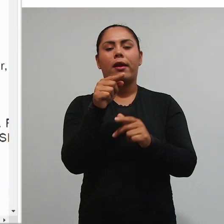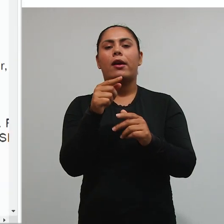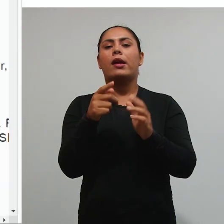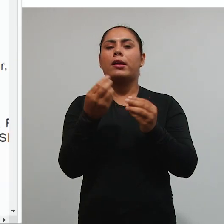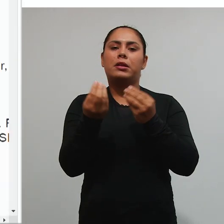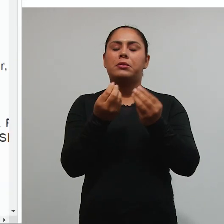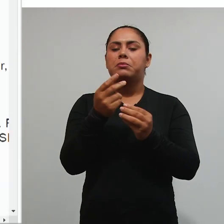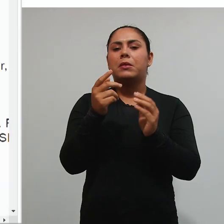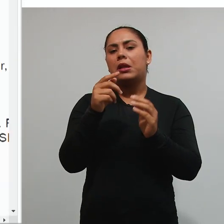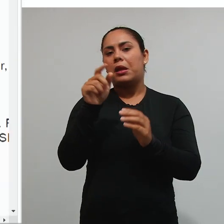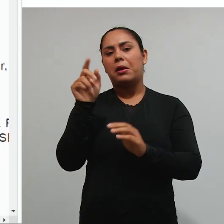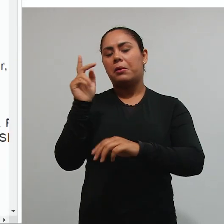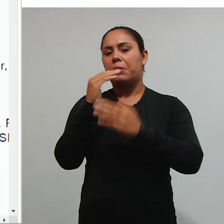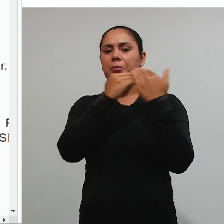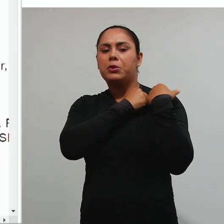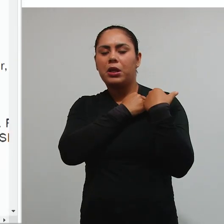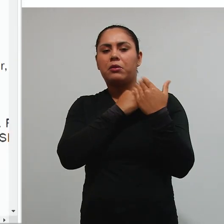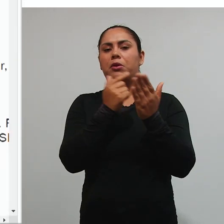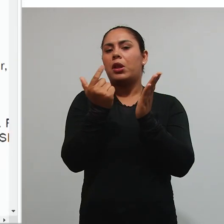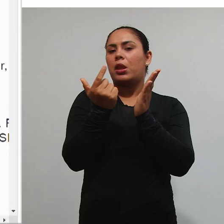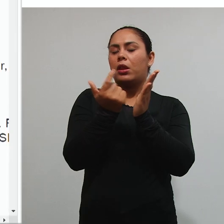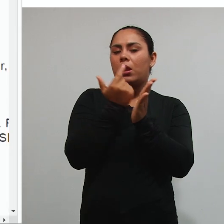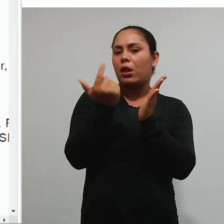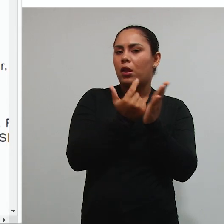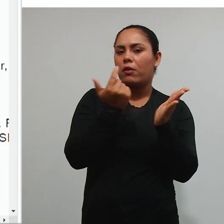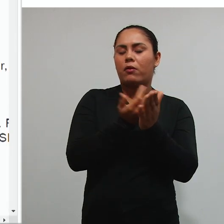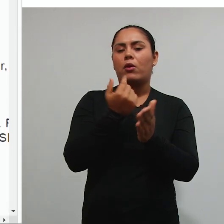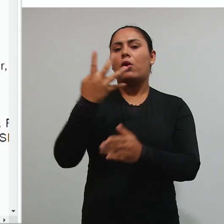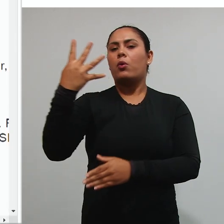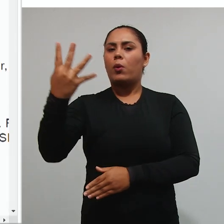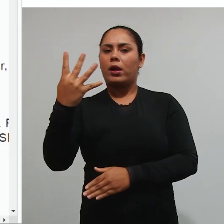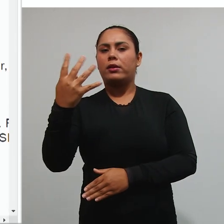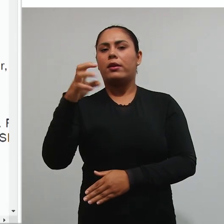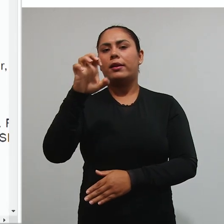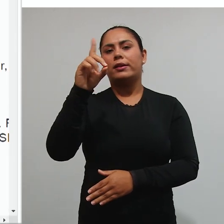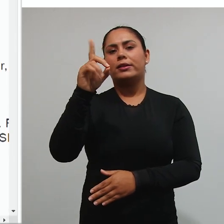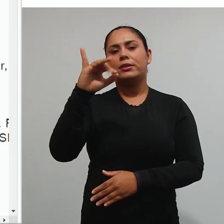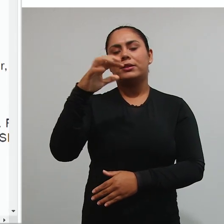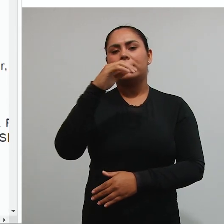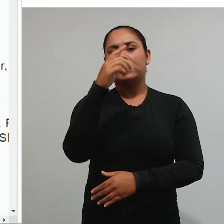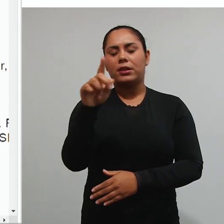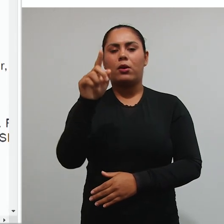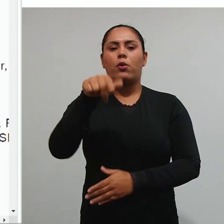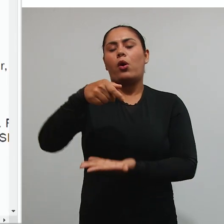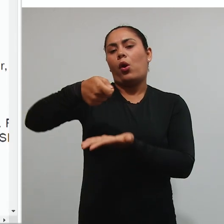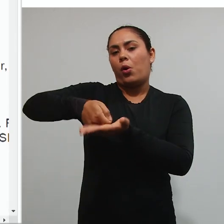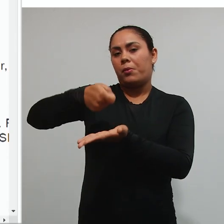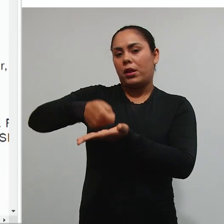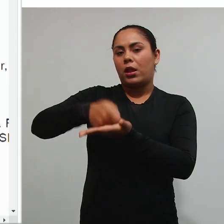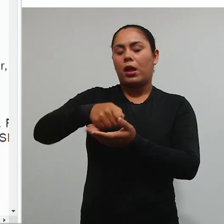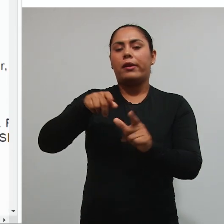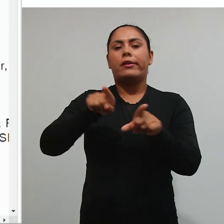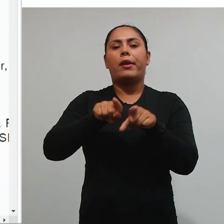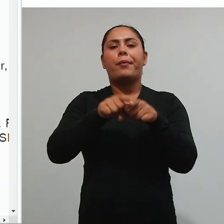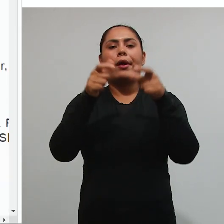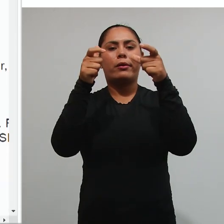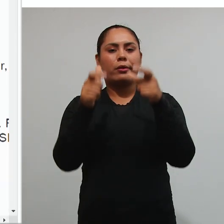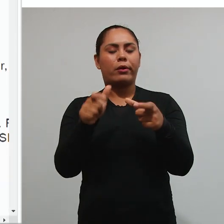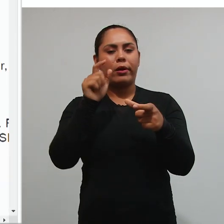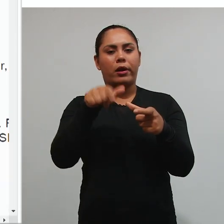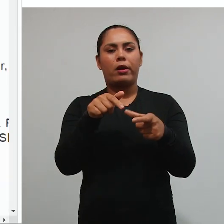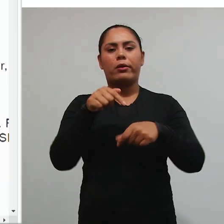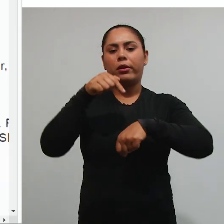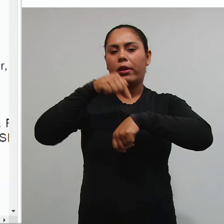do portador do texto, né? No caso é um livro, então 4ª edição. E aí, obrigatoriamente, o local